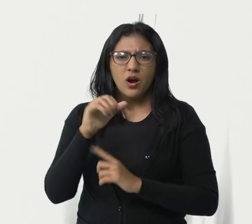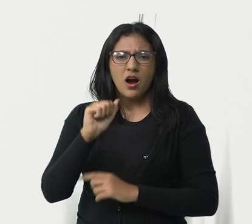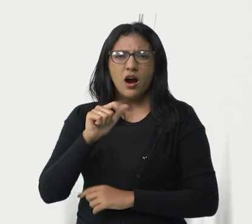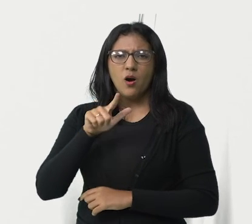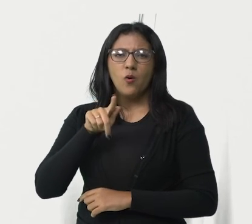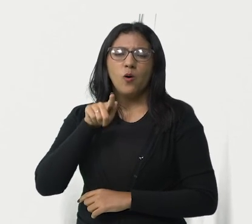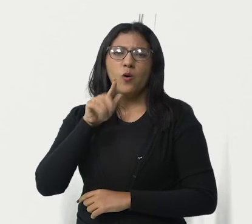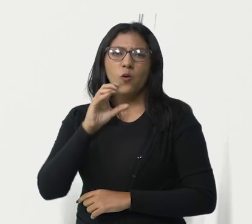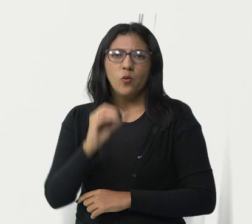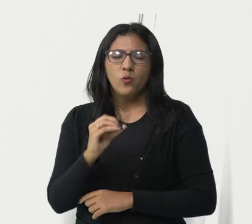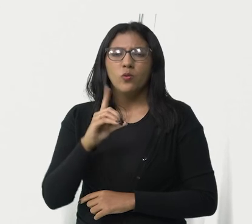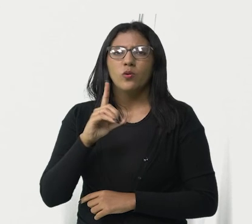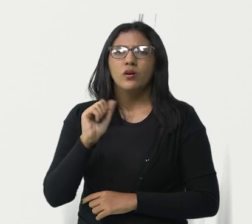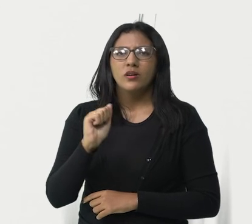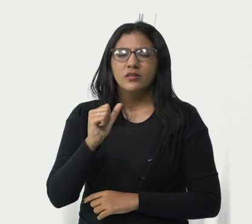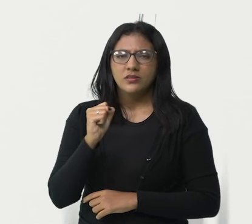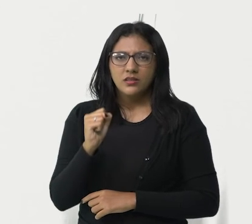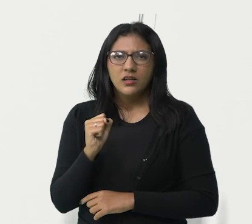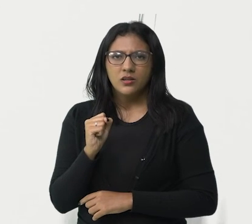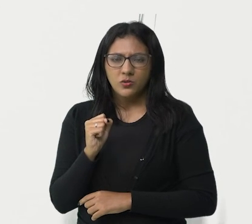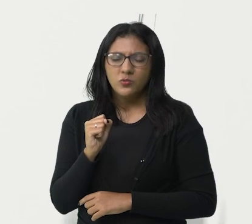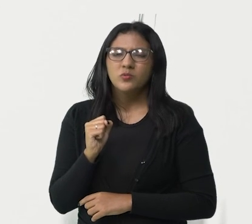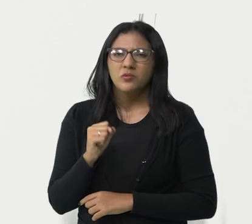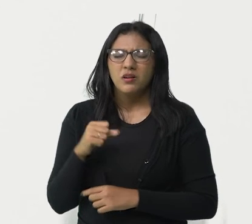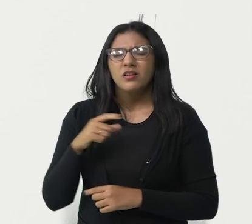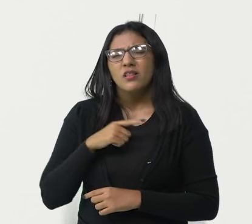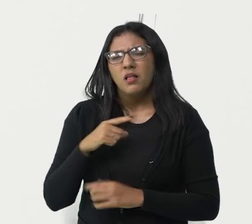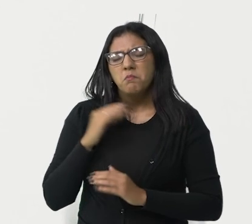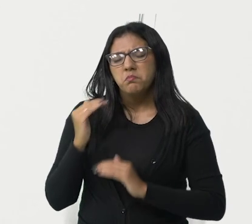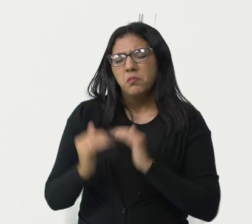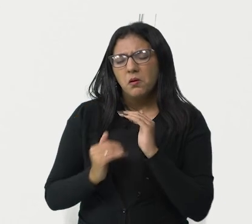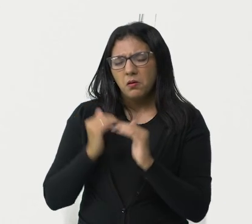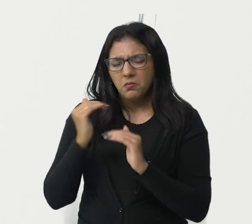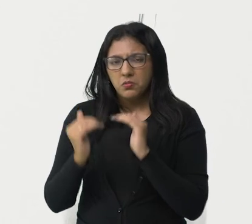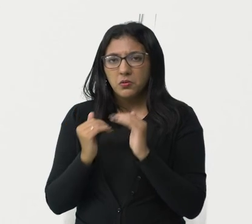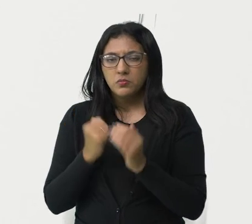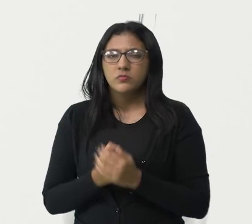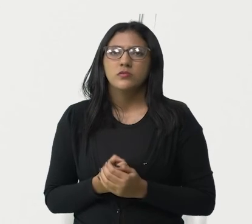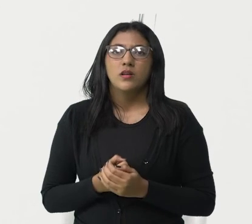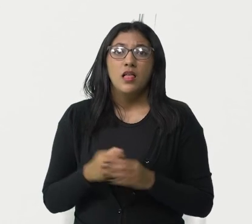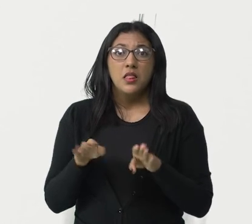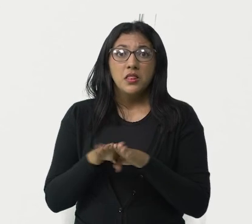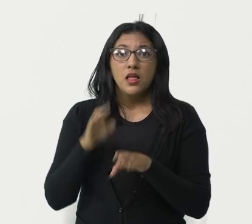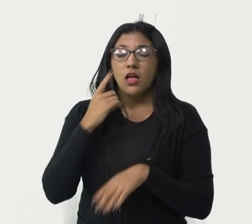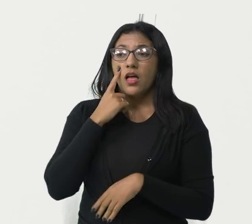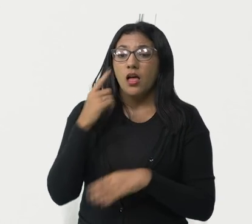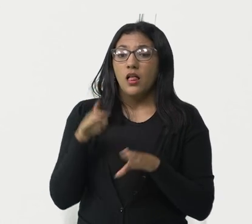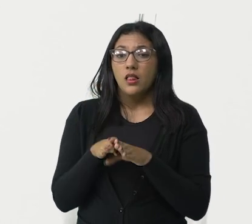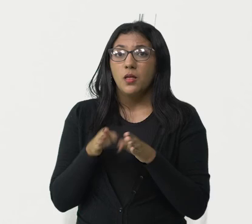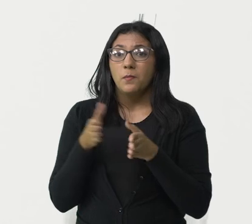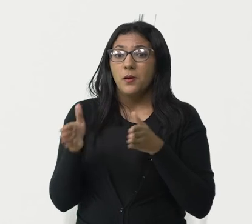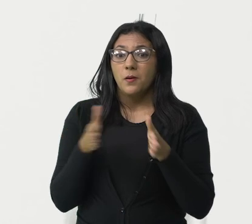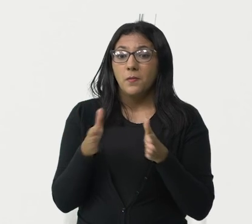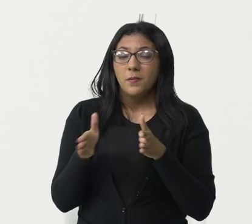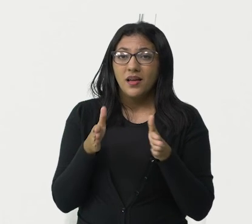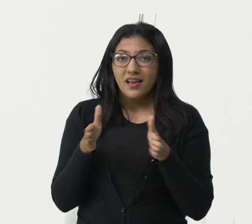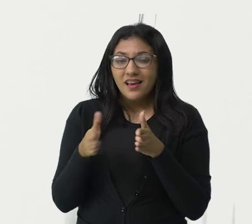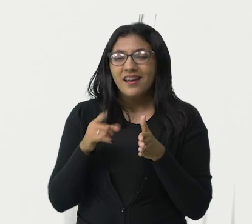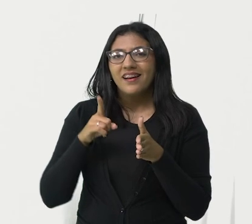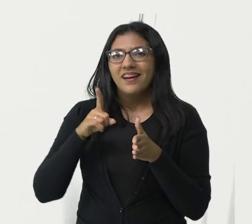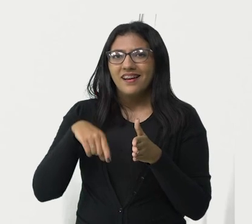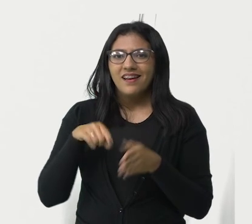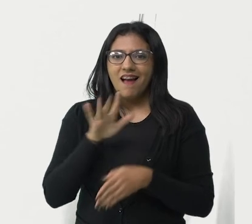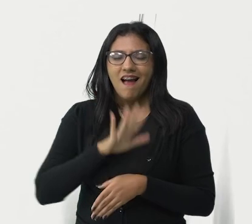ocorrer o desenvolvimento de várias regiões do Brasil. Ouros e diamantes na época, na parte central do